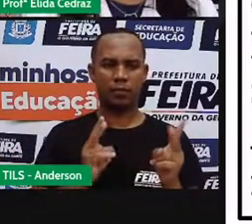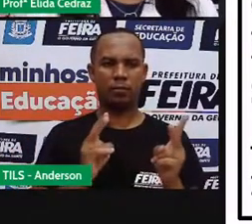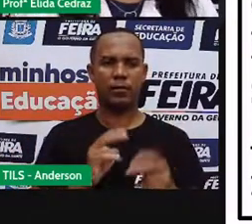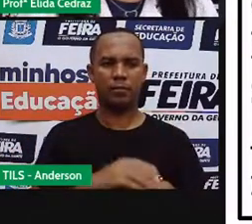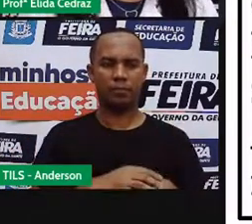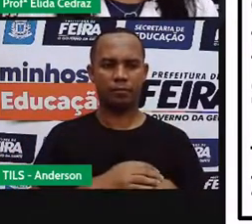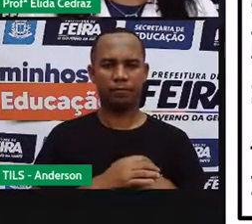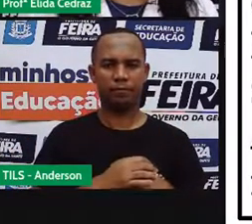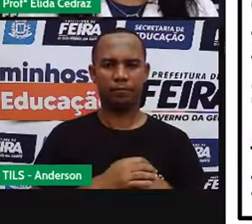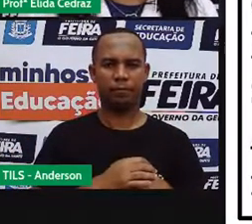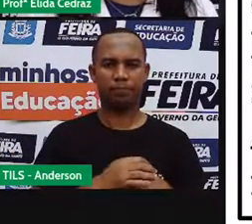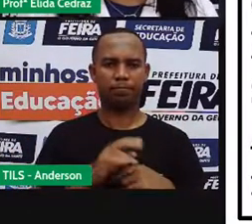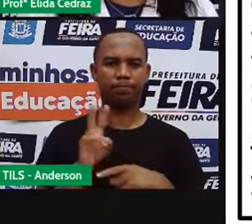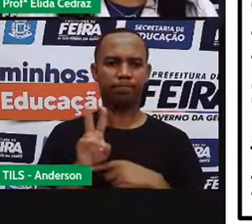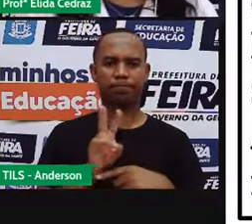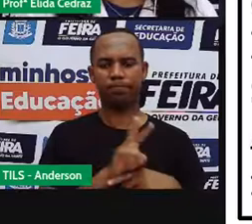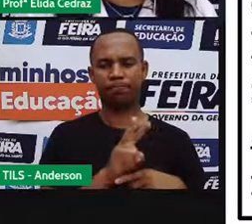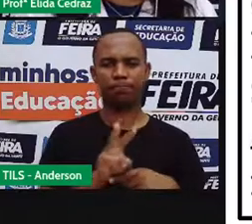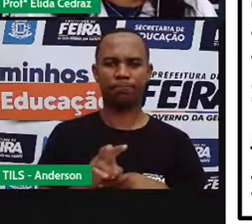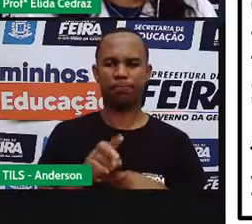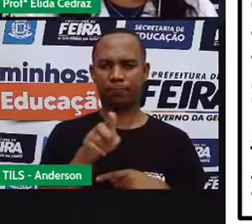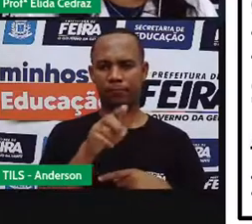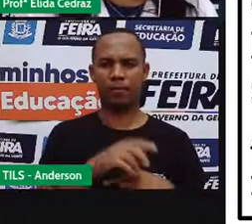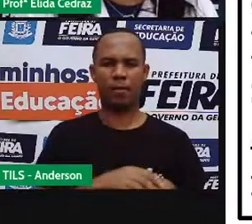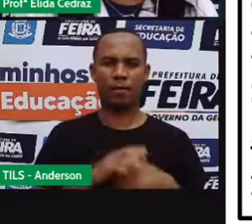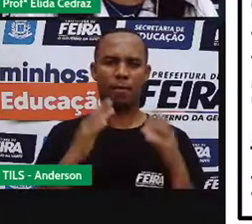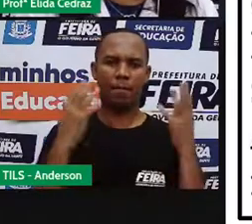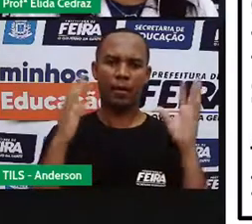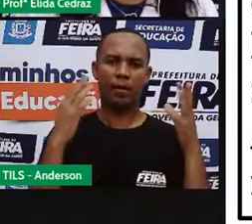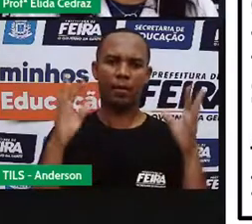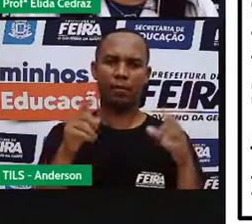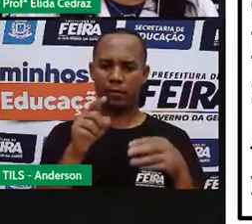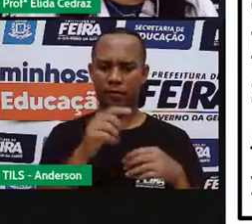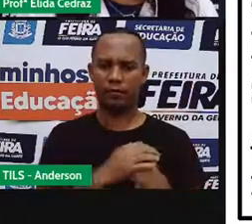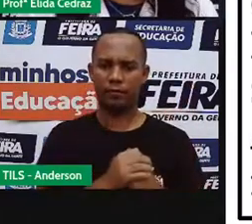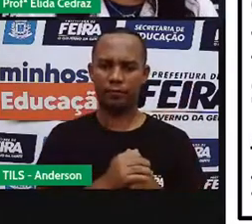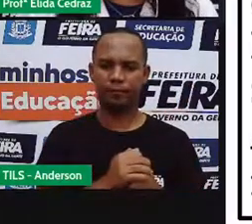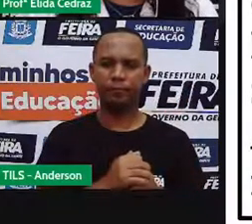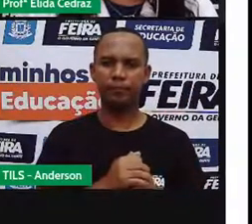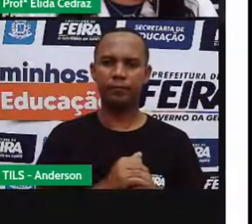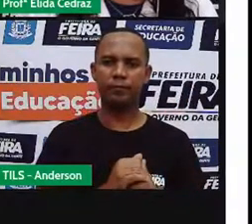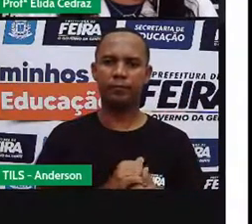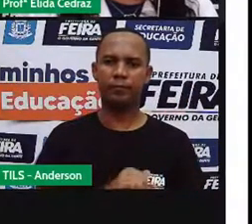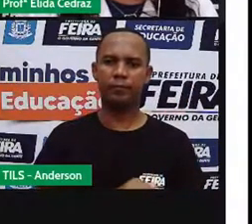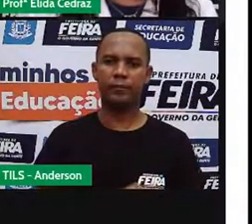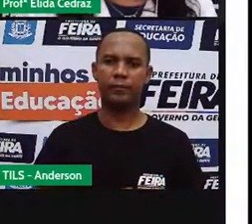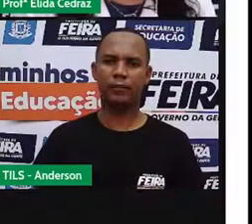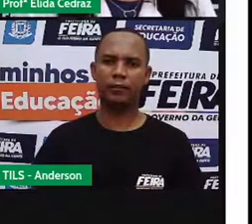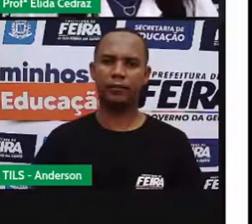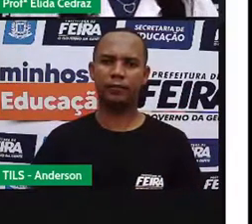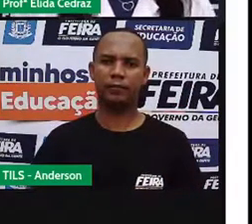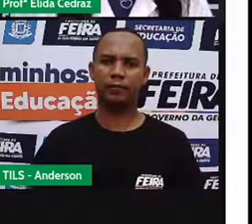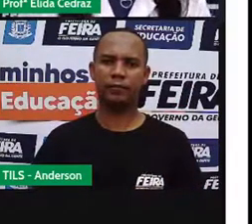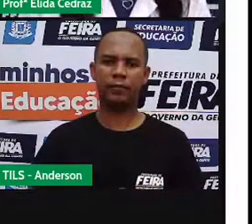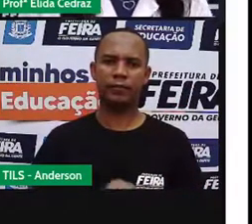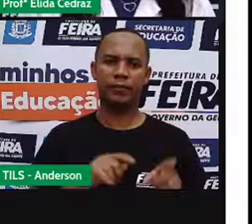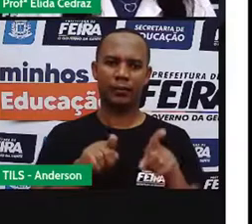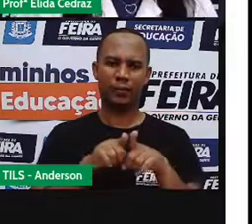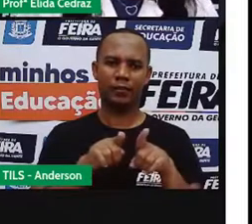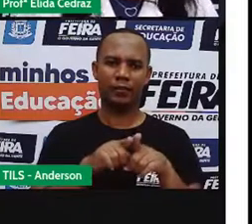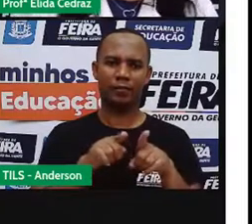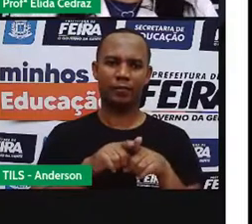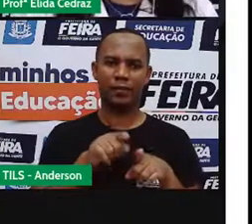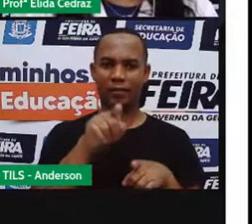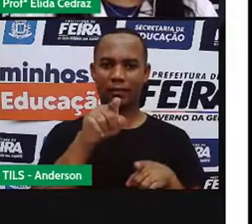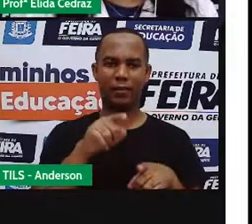vida para proteger outras pessoas que lutavam pela independência da nossa ilha. O corneteiro